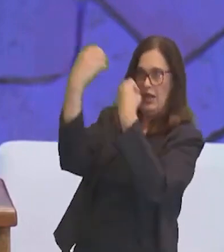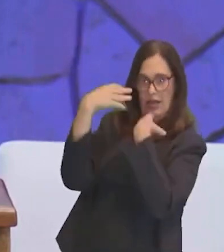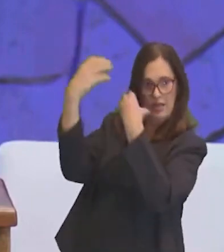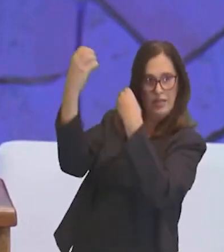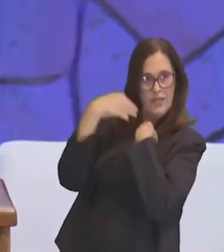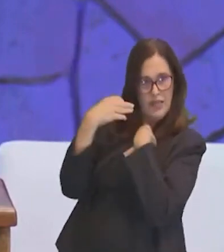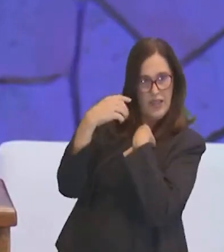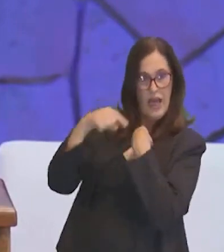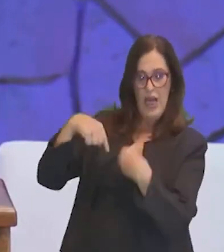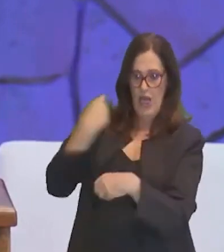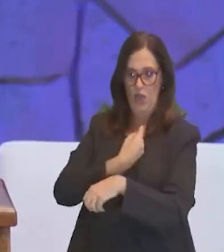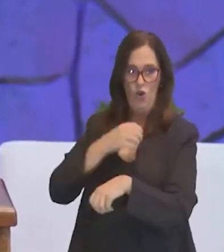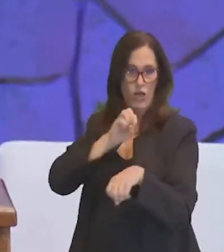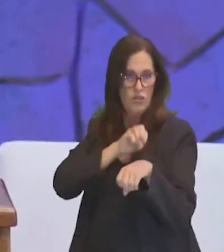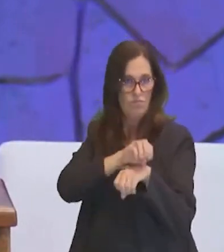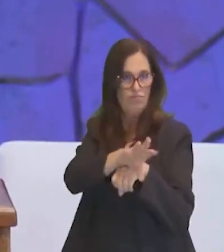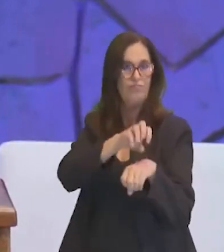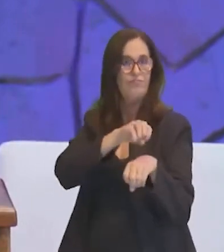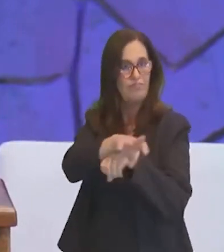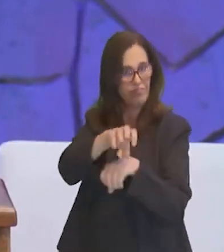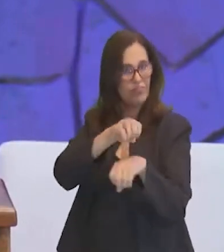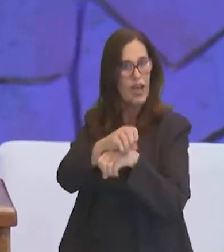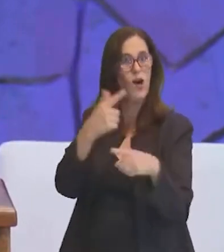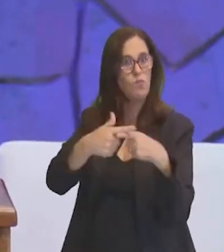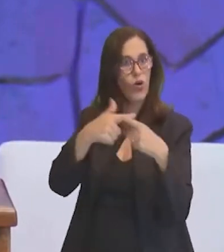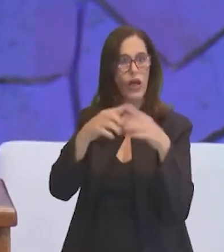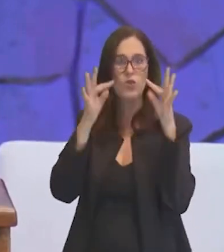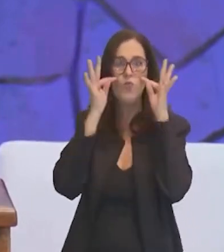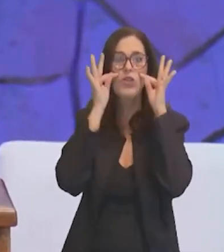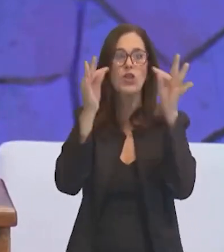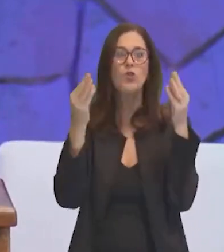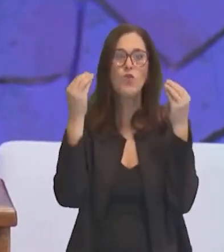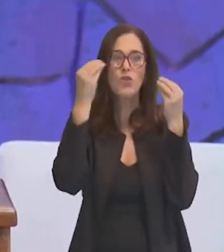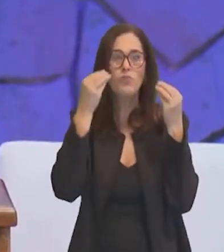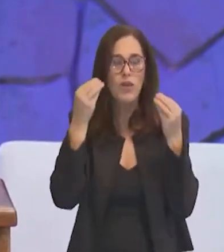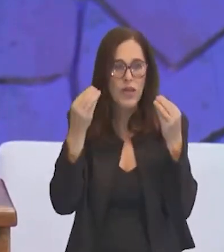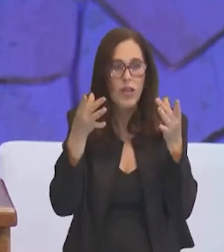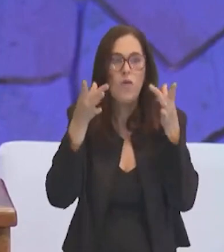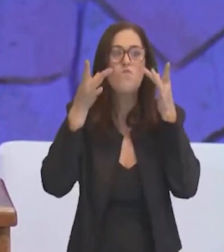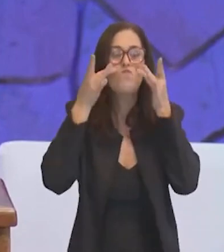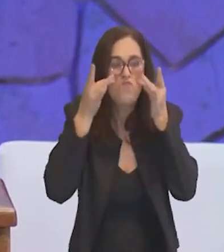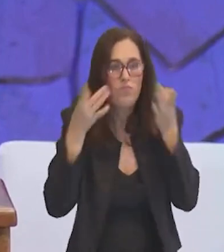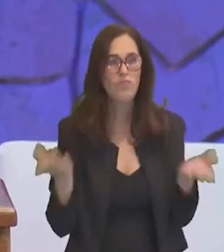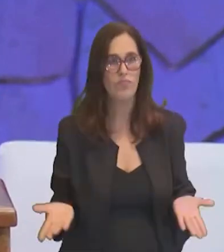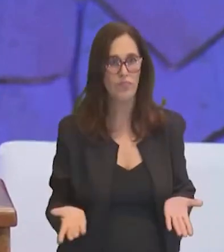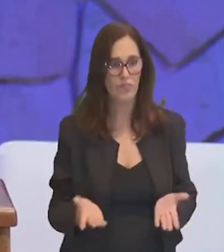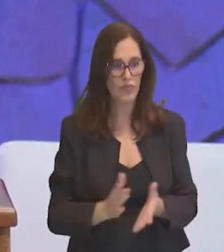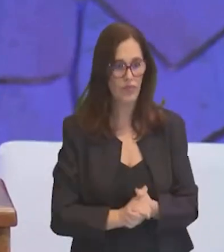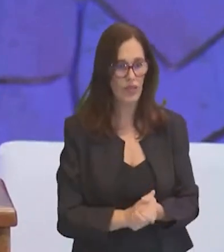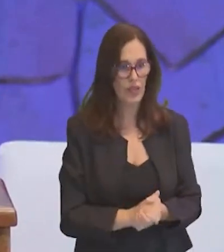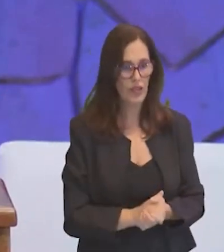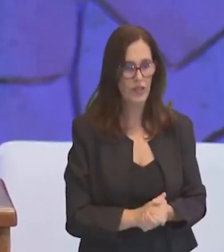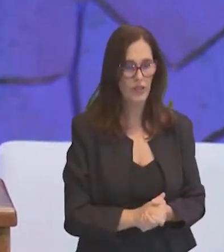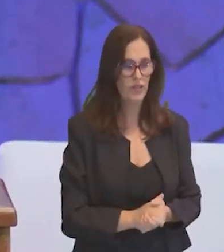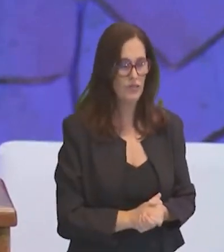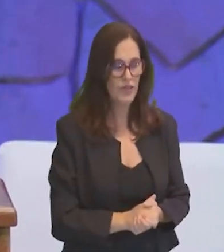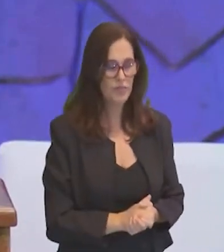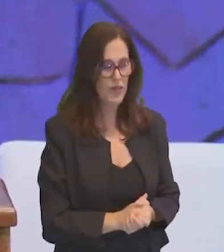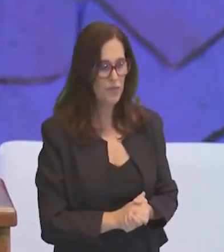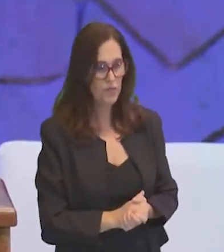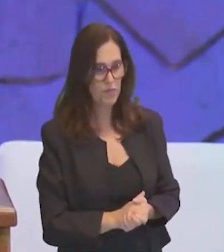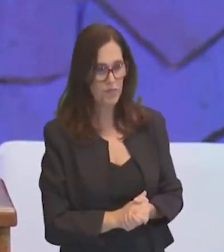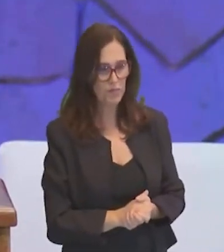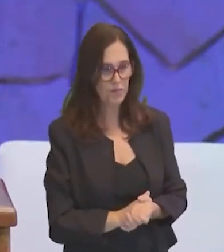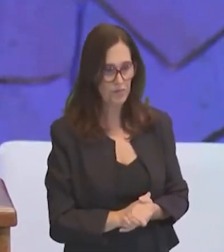nós executamos depois dele. Nós devolvemos a nossa devoção.